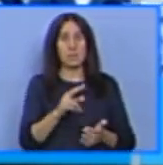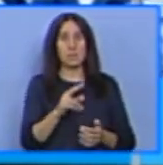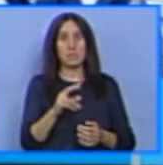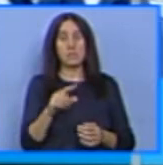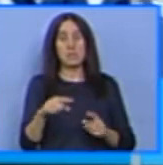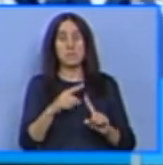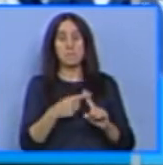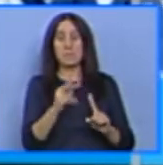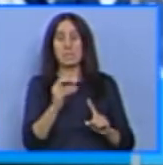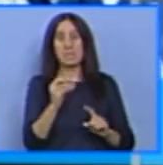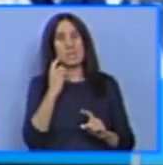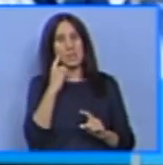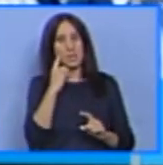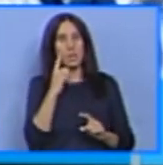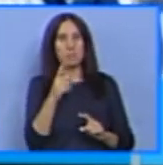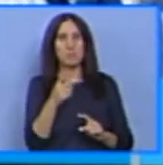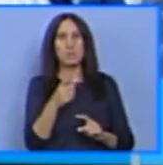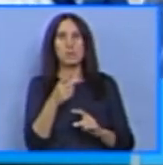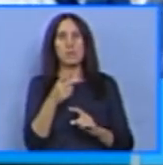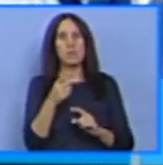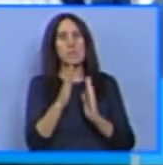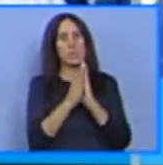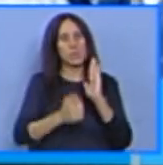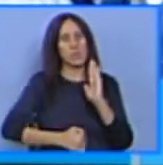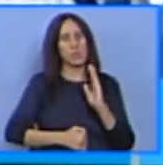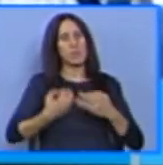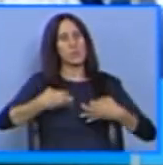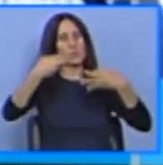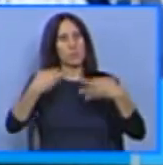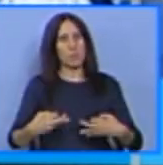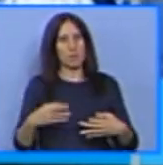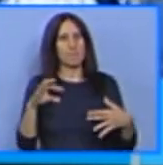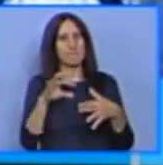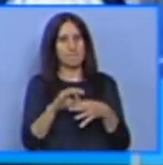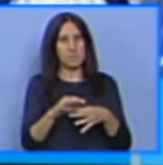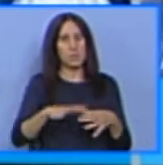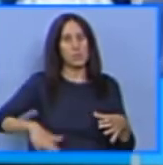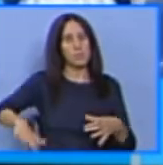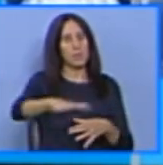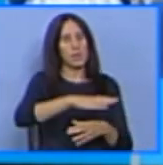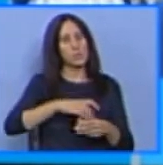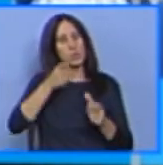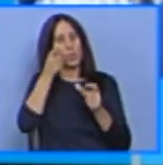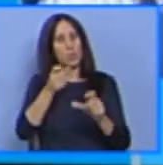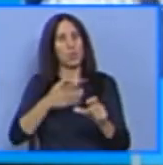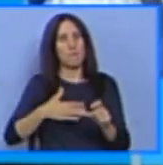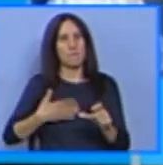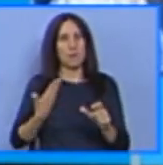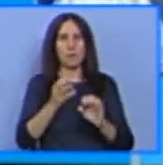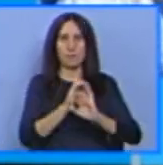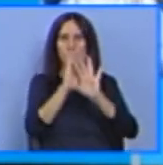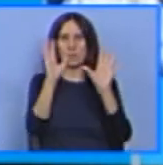uma formalização da relação com a Igreja Católica, que passa, digamos, a controlar o espaço de uma forma mais